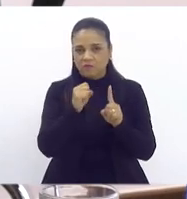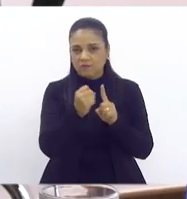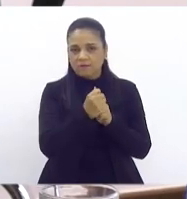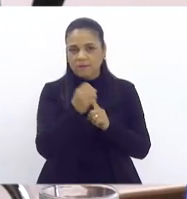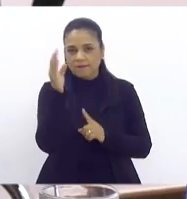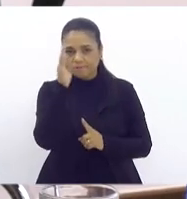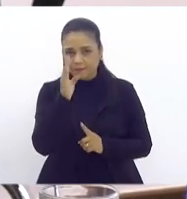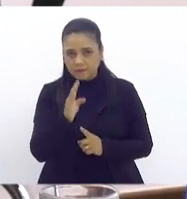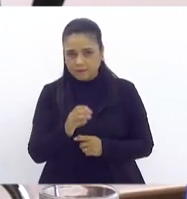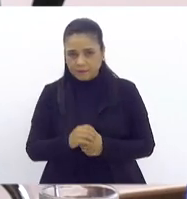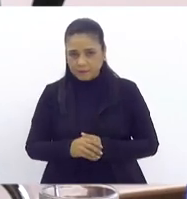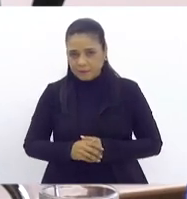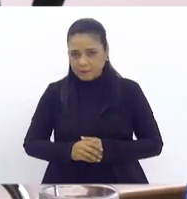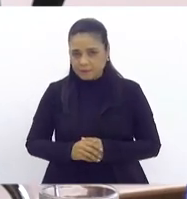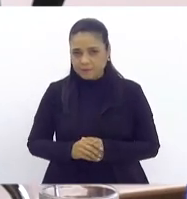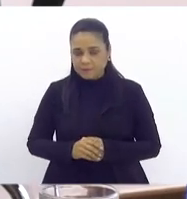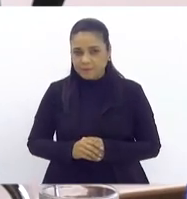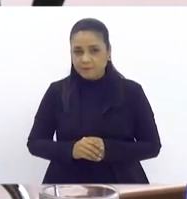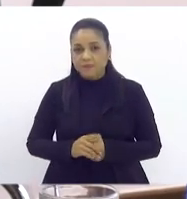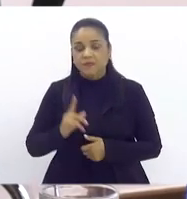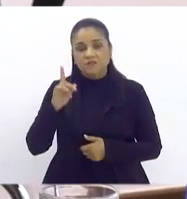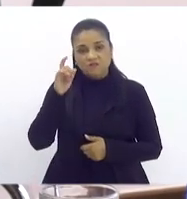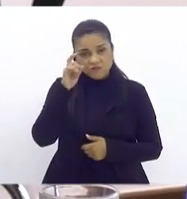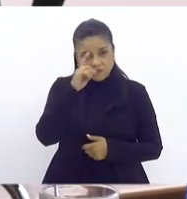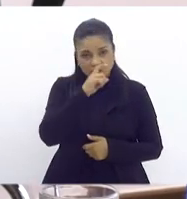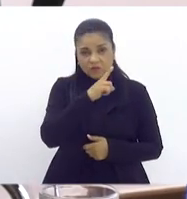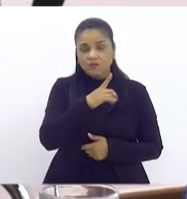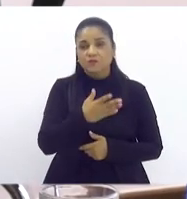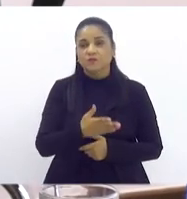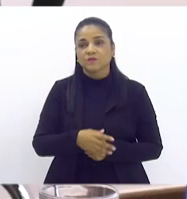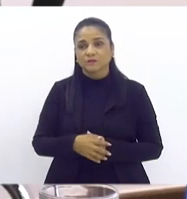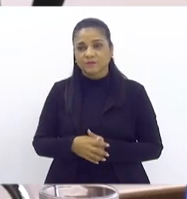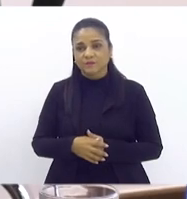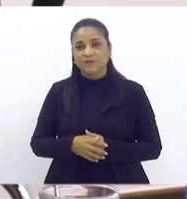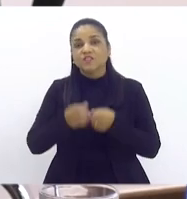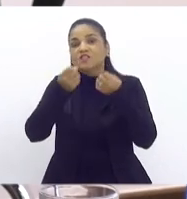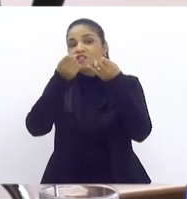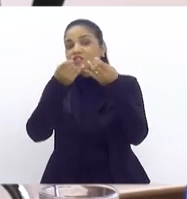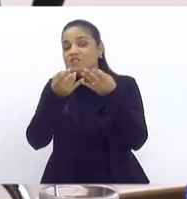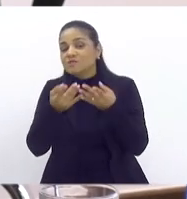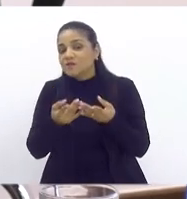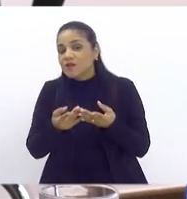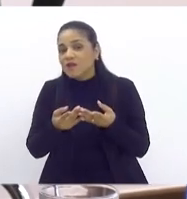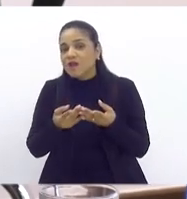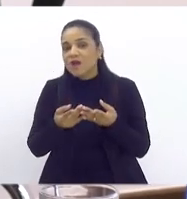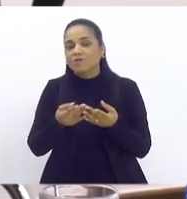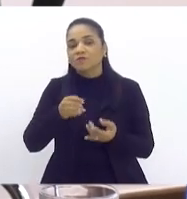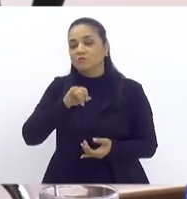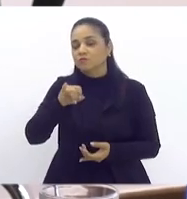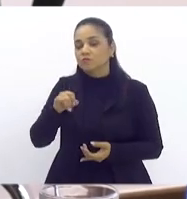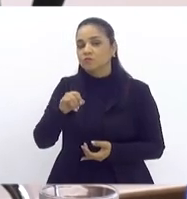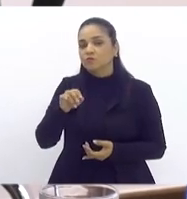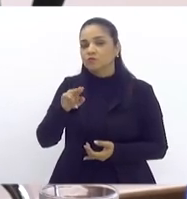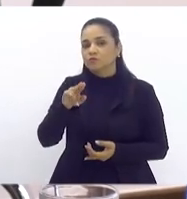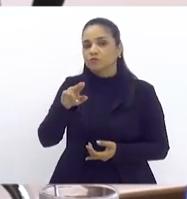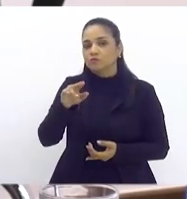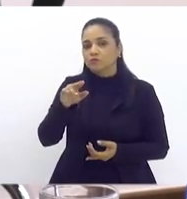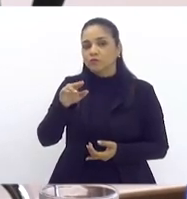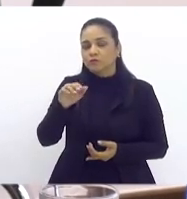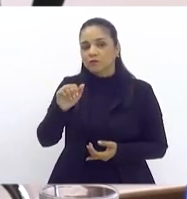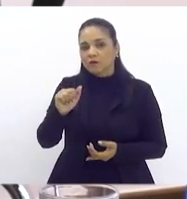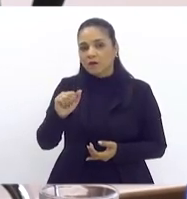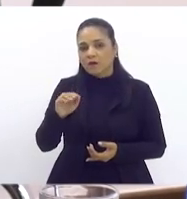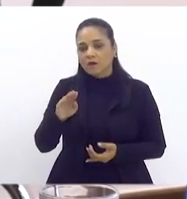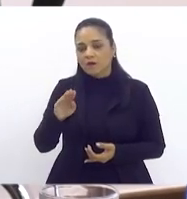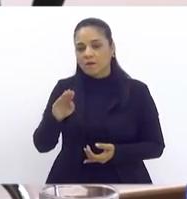brasileira entendeu então é muito difícil vamos explicar isso através de João Cabral de Melo Neto Quando ele fala